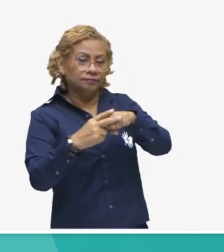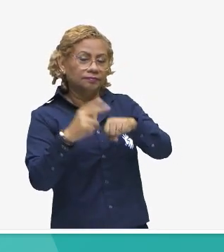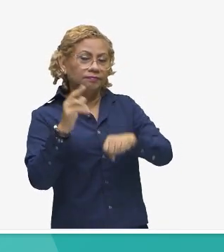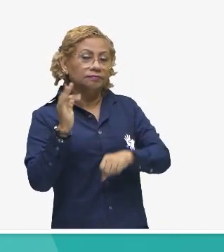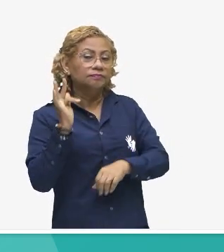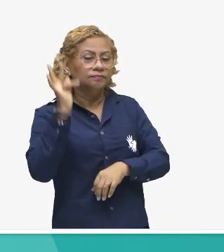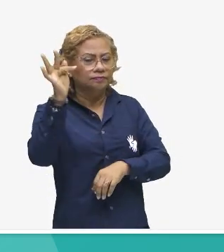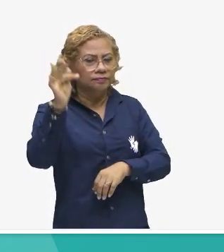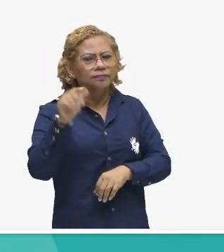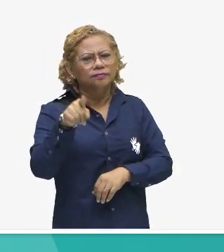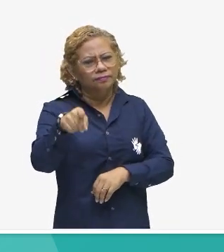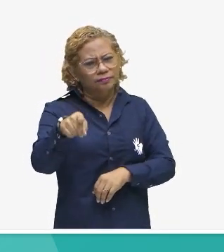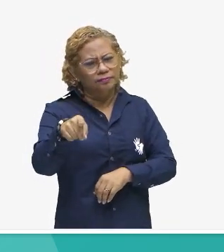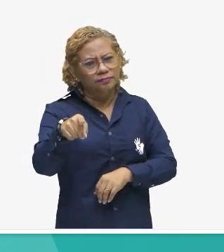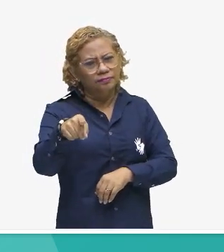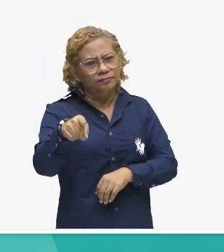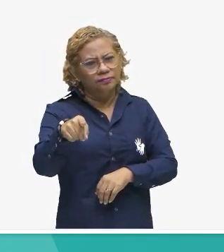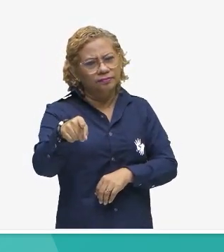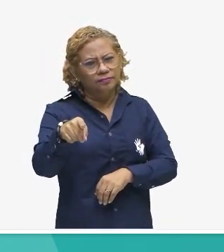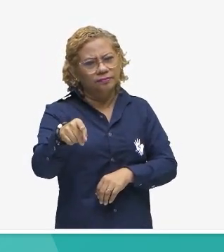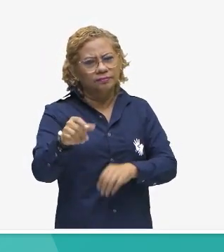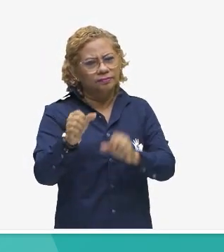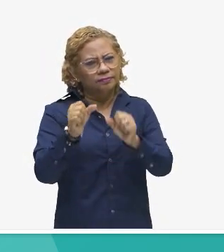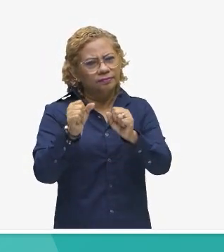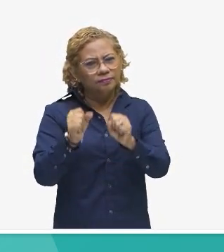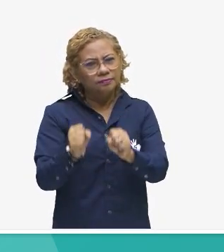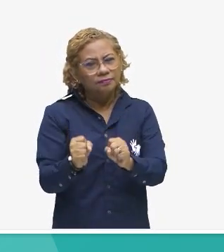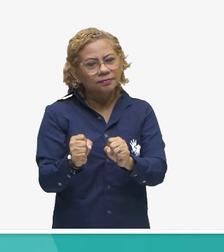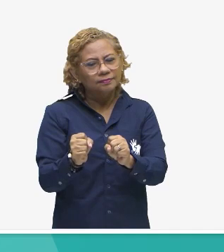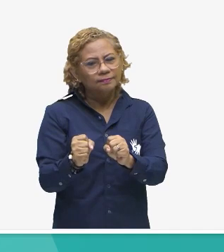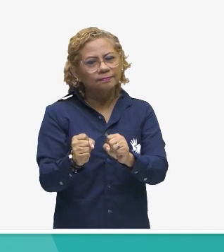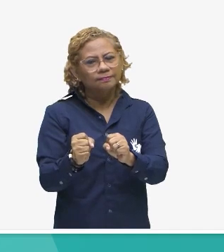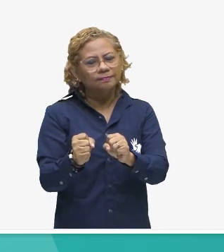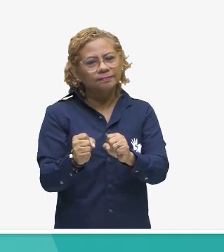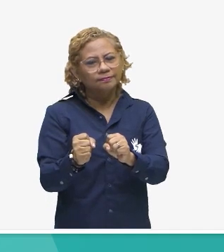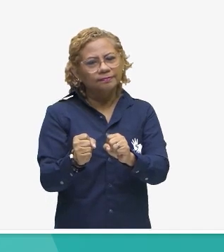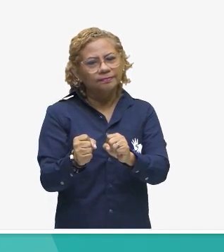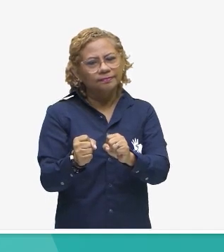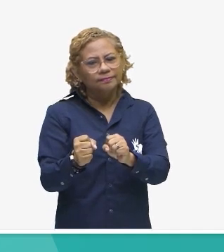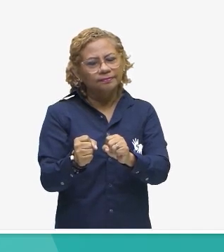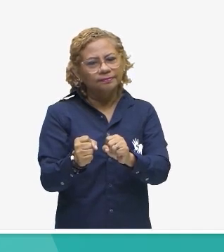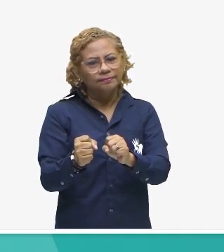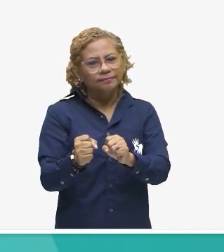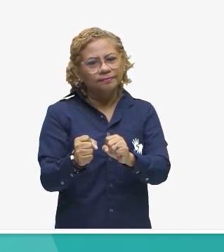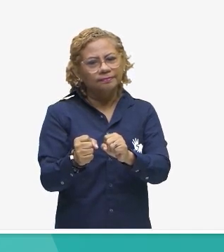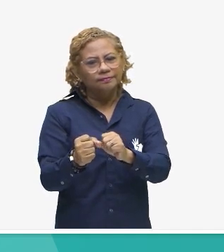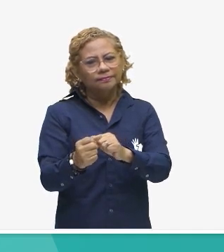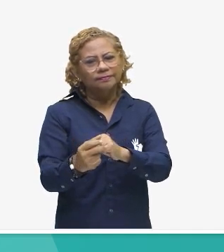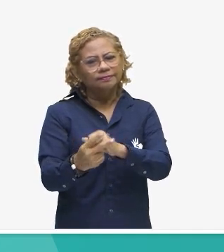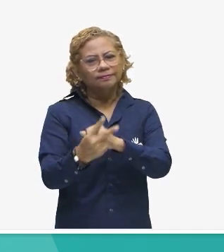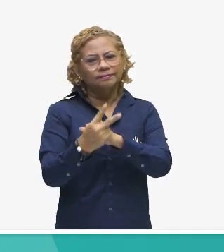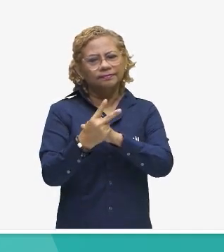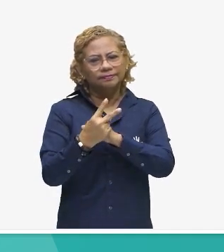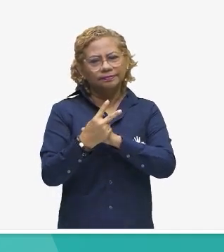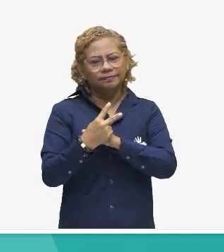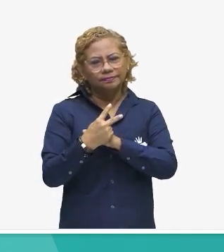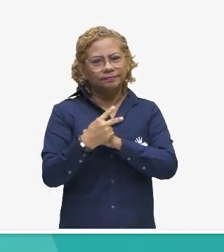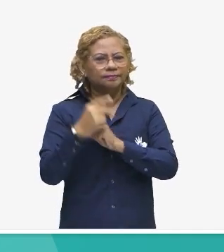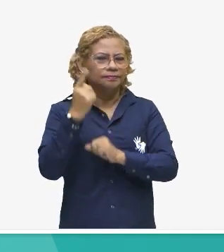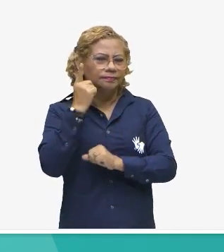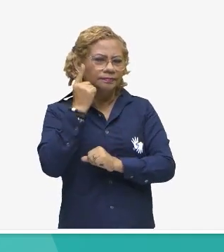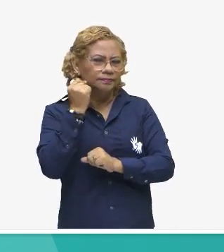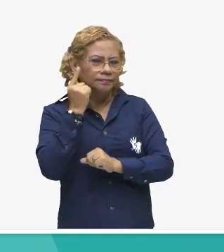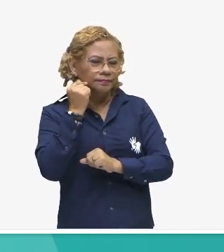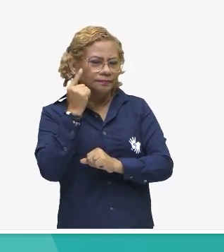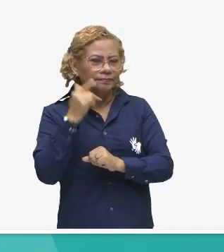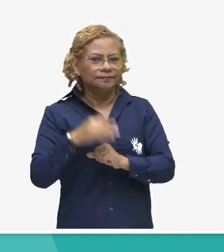né? Poderá emprestar a sua caneta, né? Então, traz essas ideias também, os